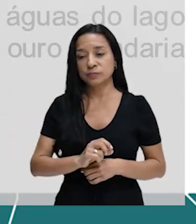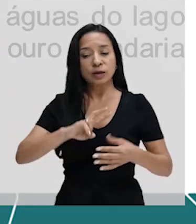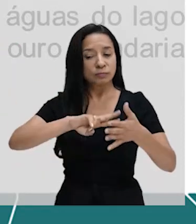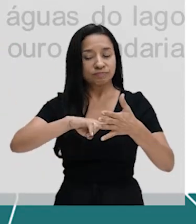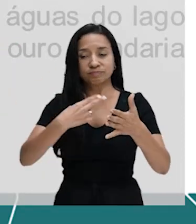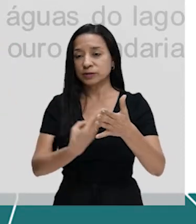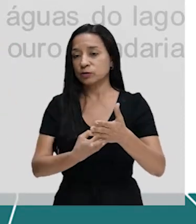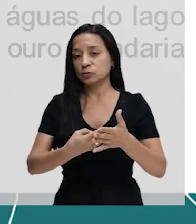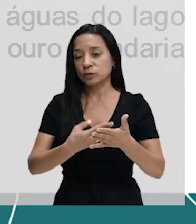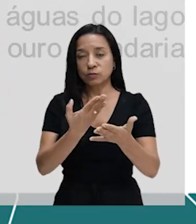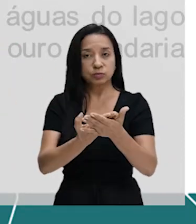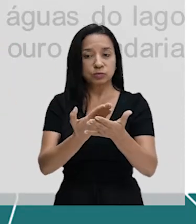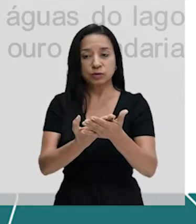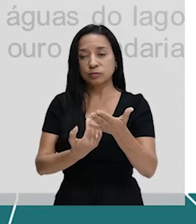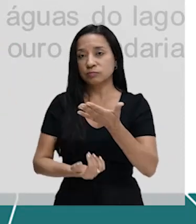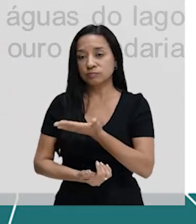versão